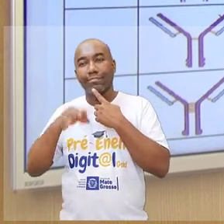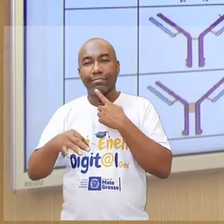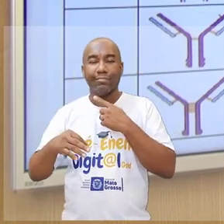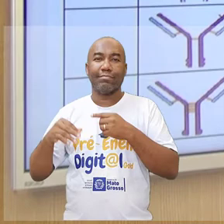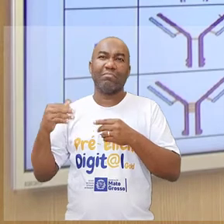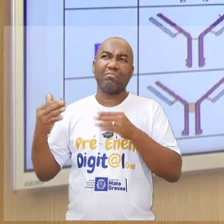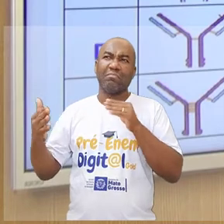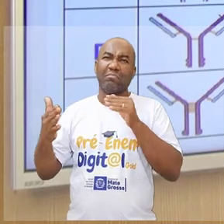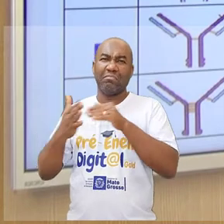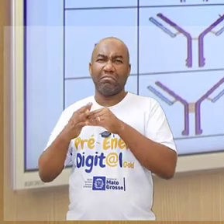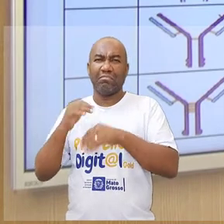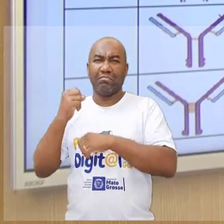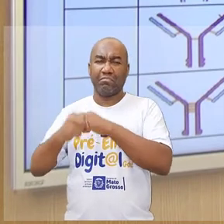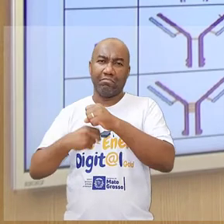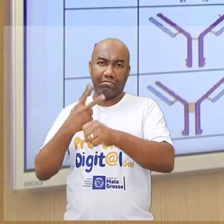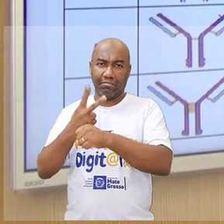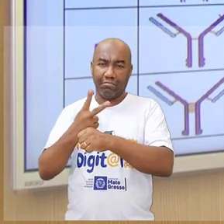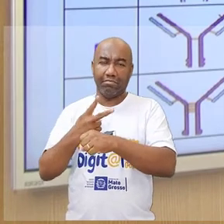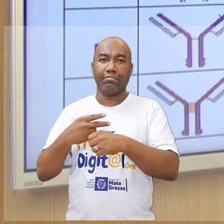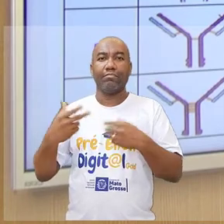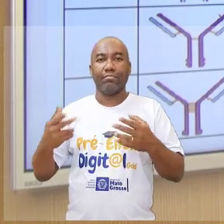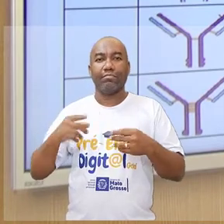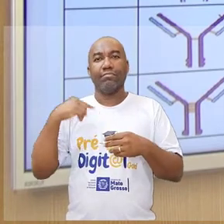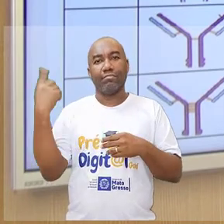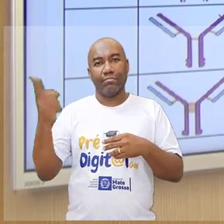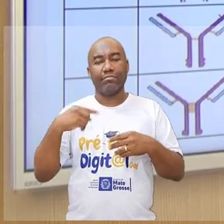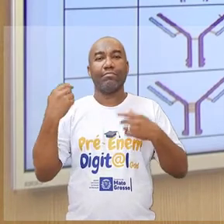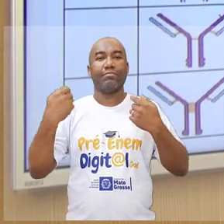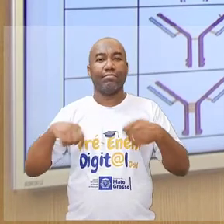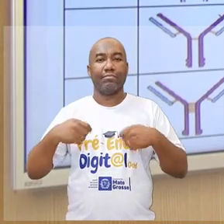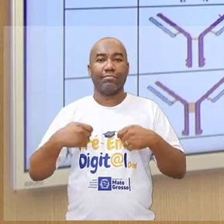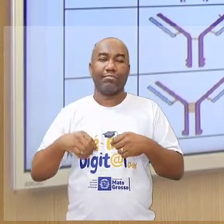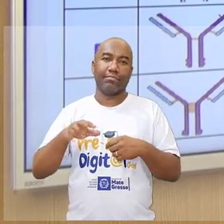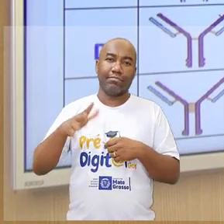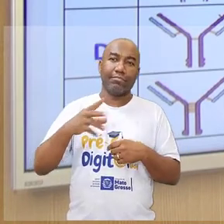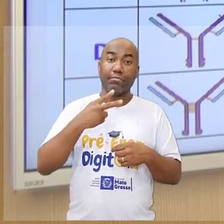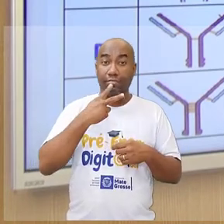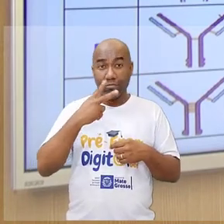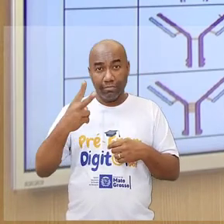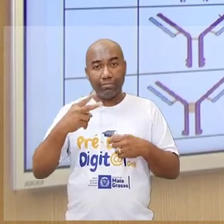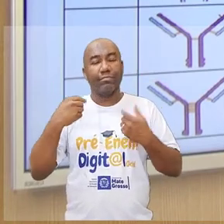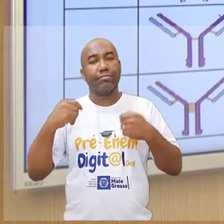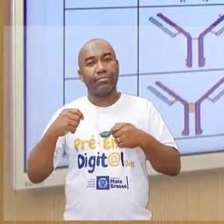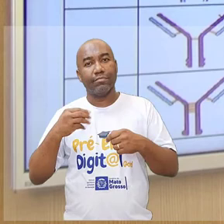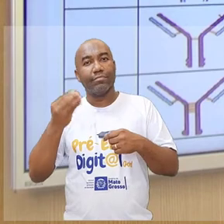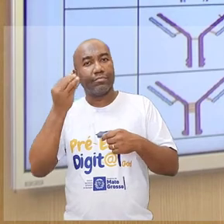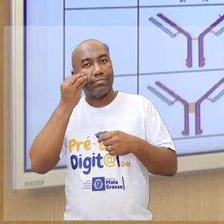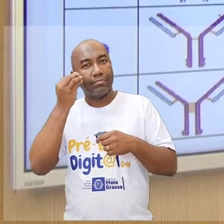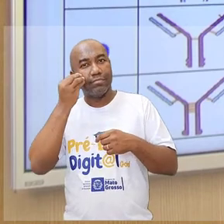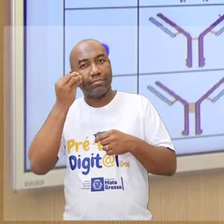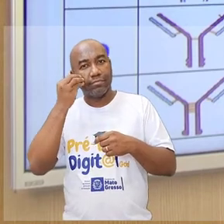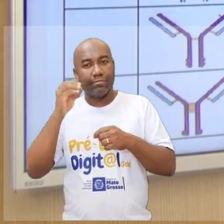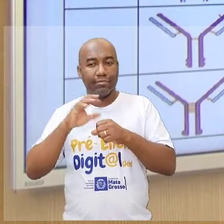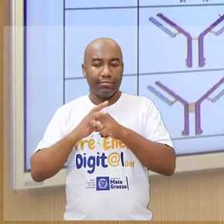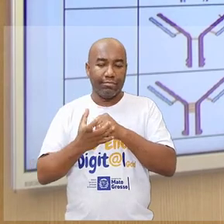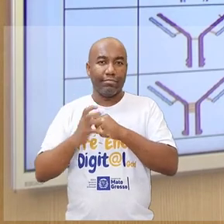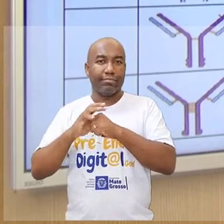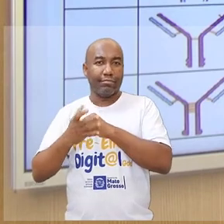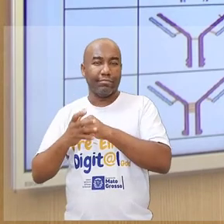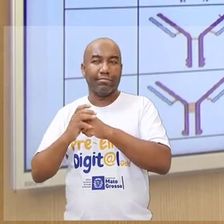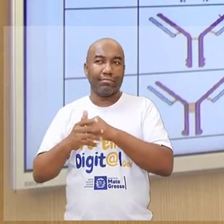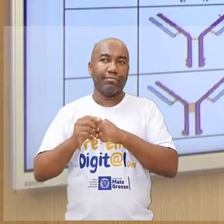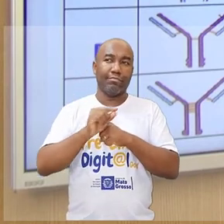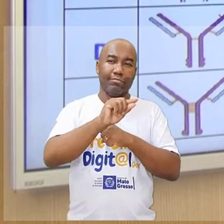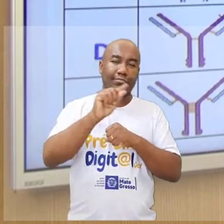até no máximo daqui a 2 anos. Todos nós faremos, até no máximo daqui a 2 anos, testes para verificar se já